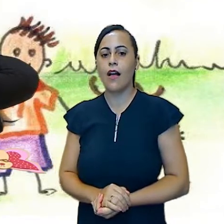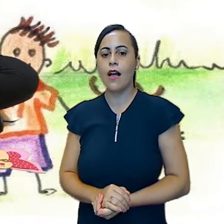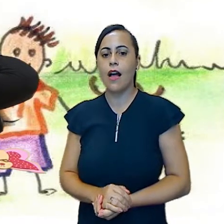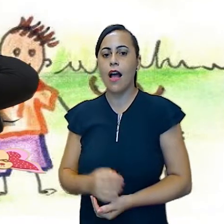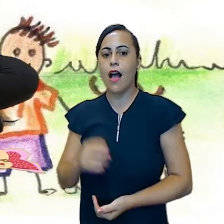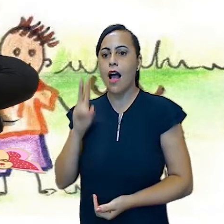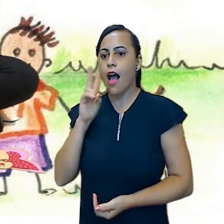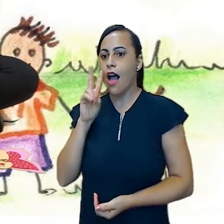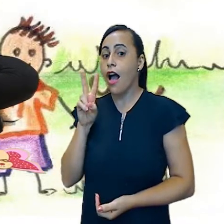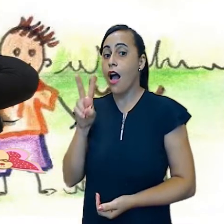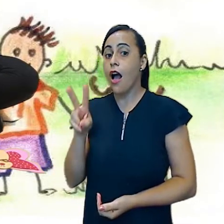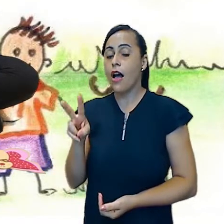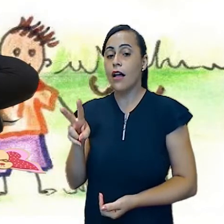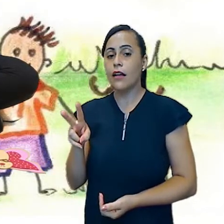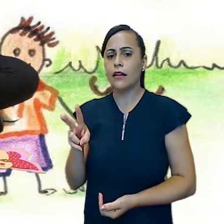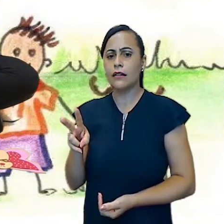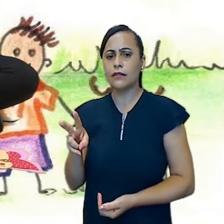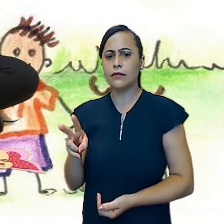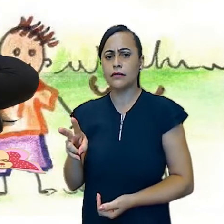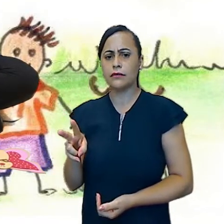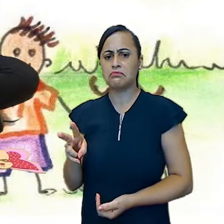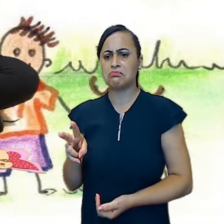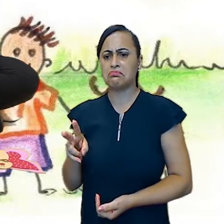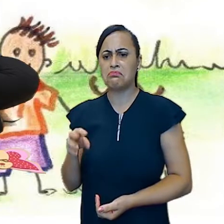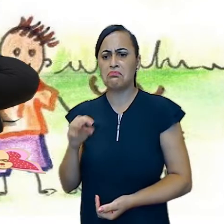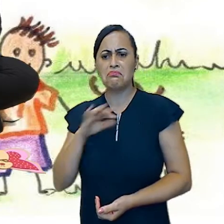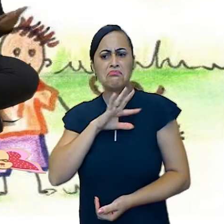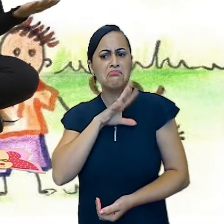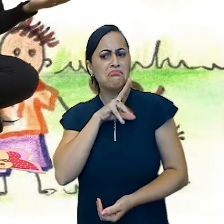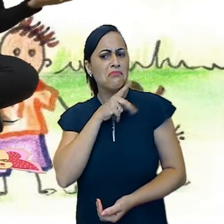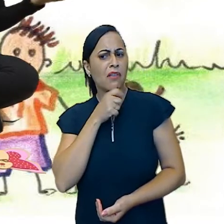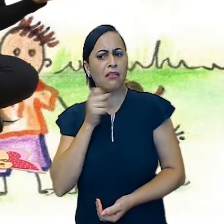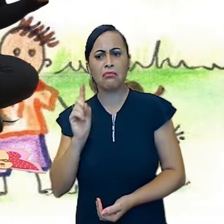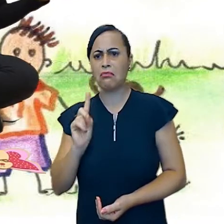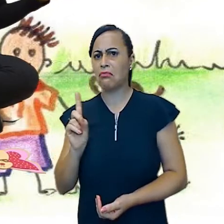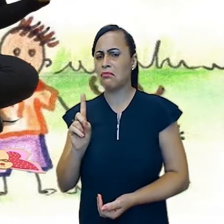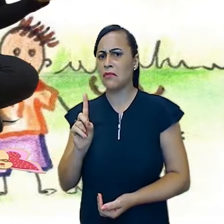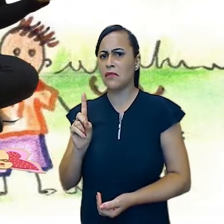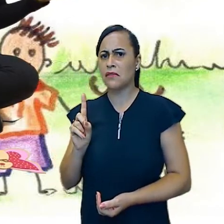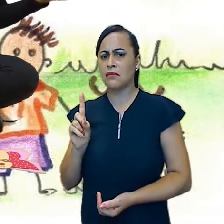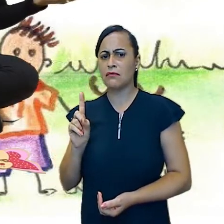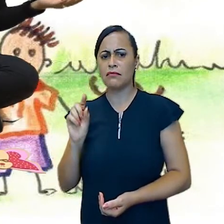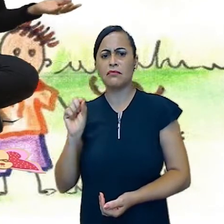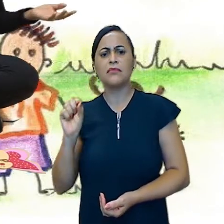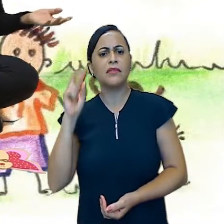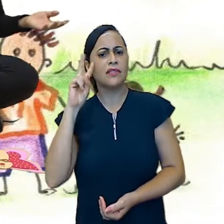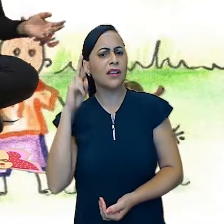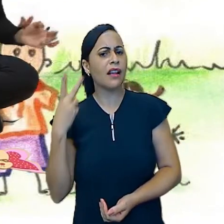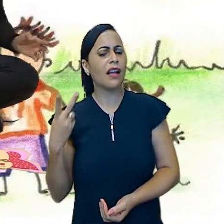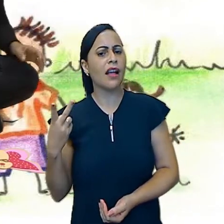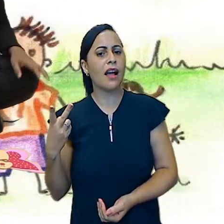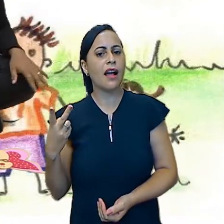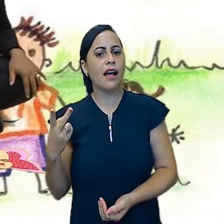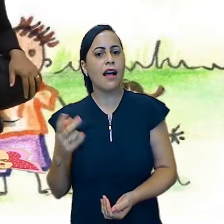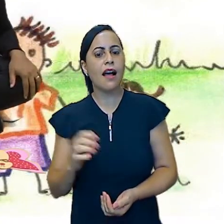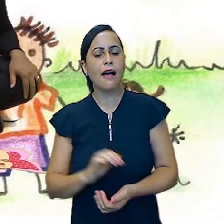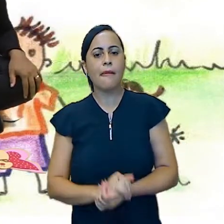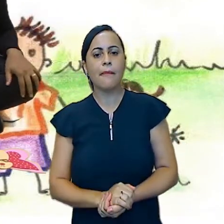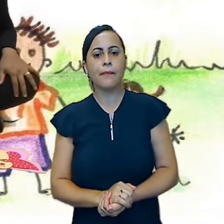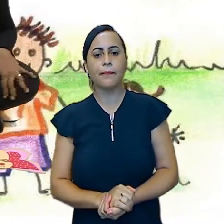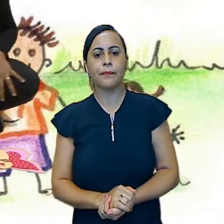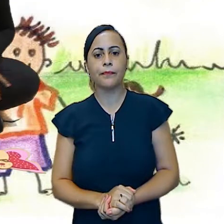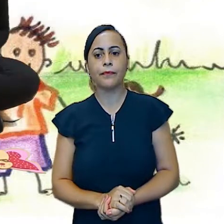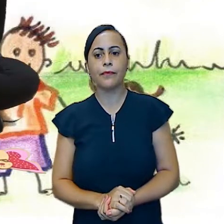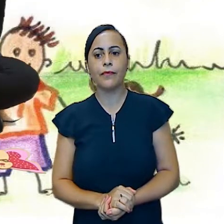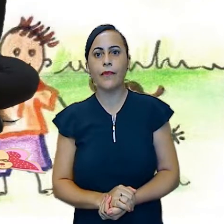Olha! Não é um bicho. Será? Olha,